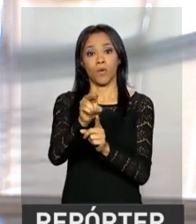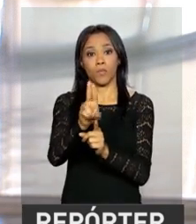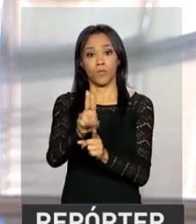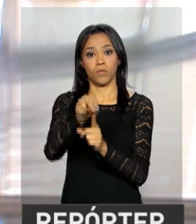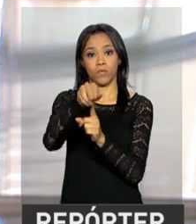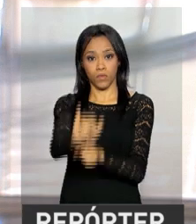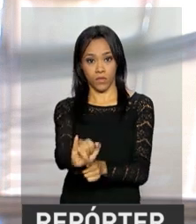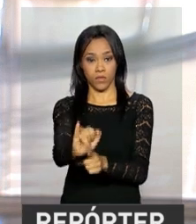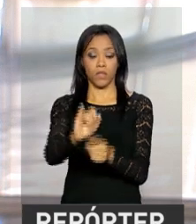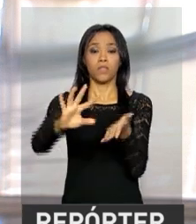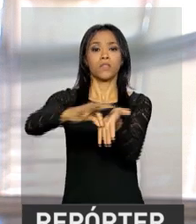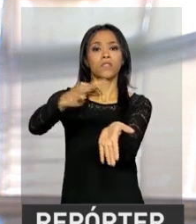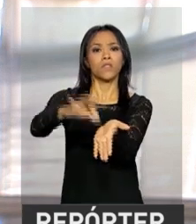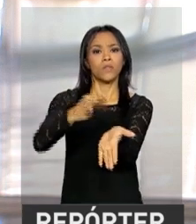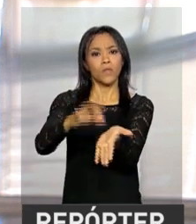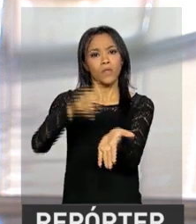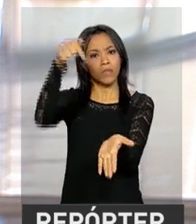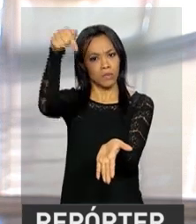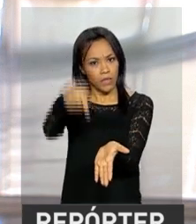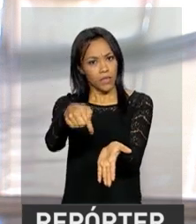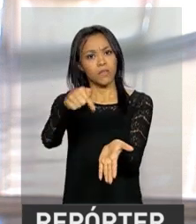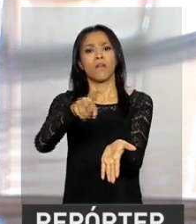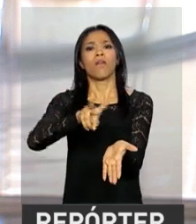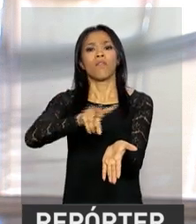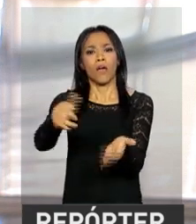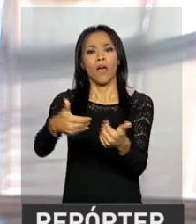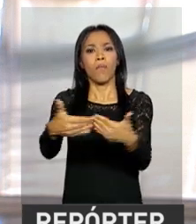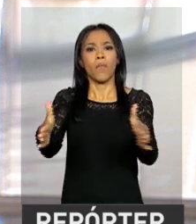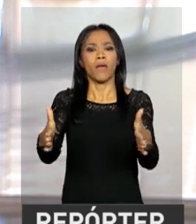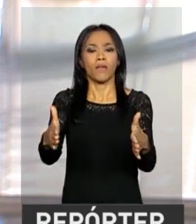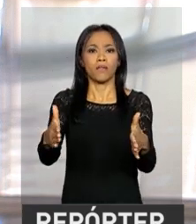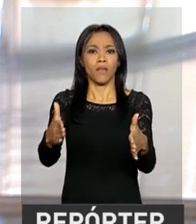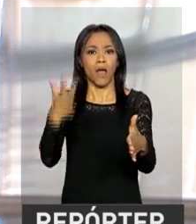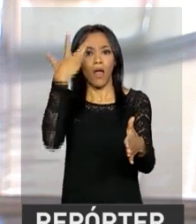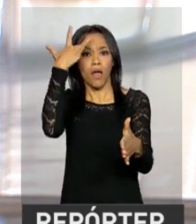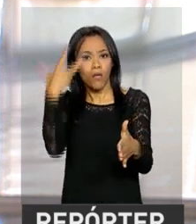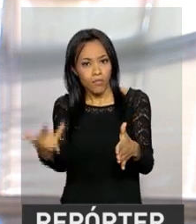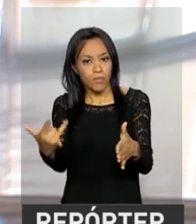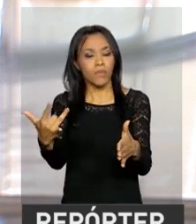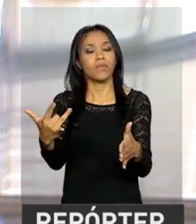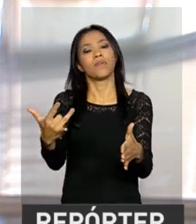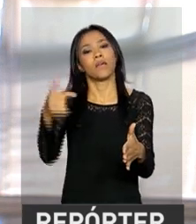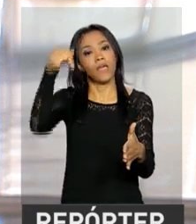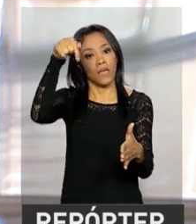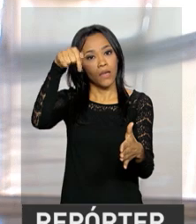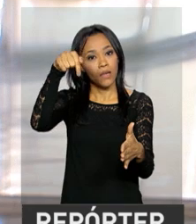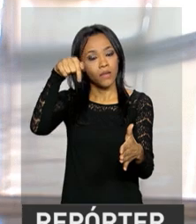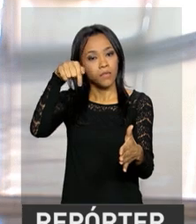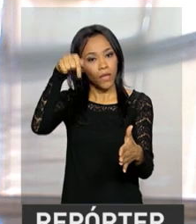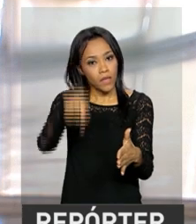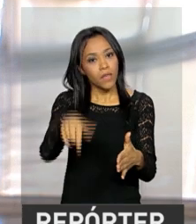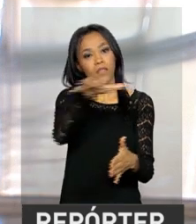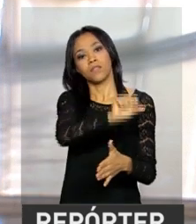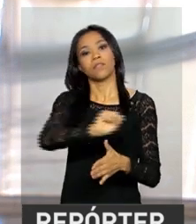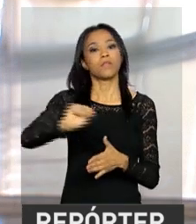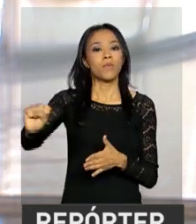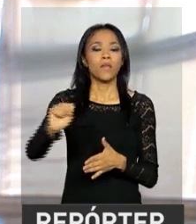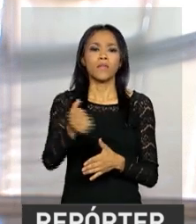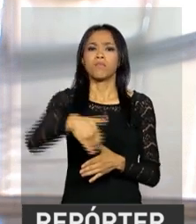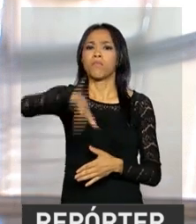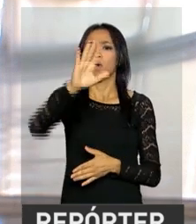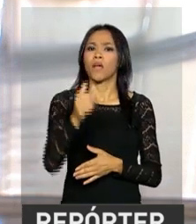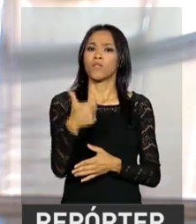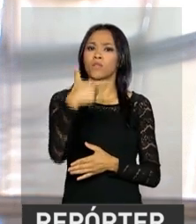Todos. As inscrições para o ProUni serão abertas amanhã. Para este semestre, são mais